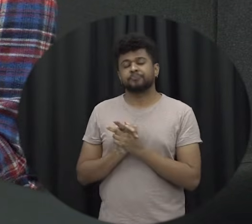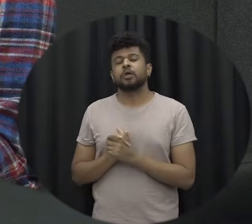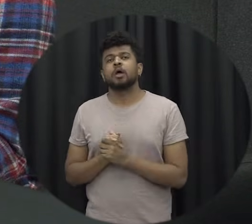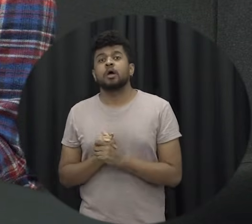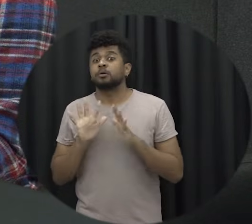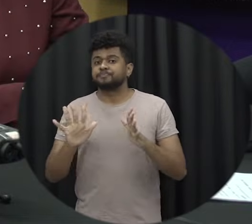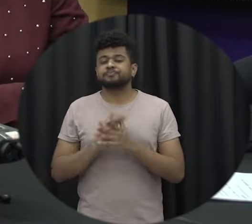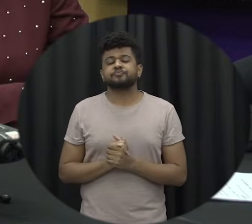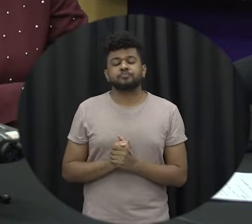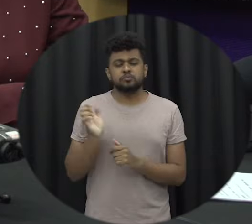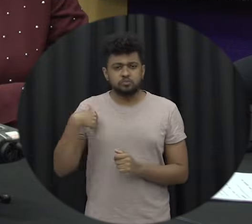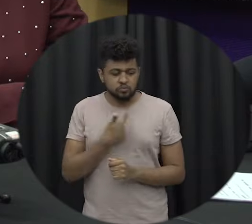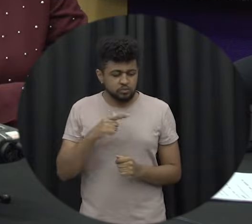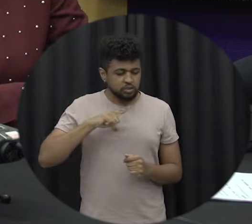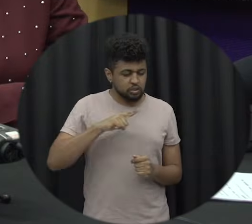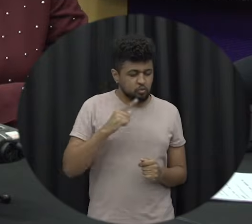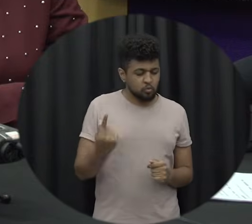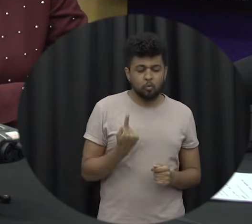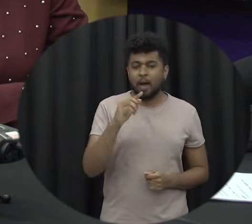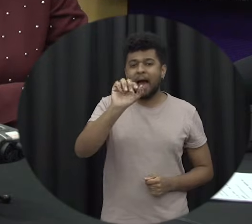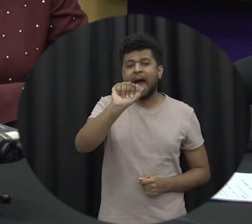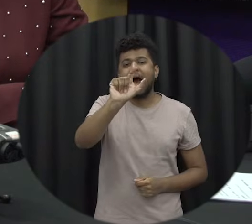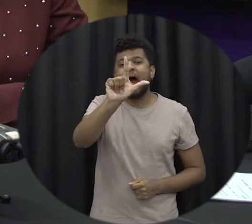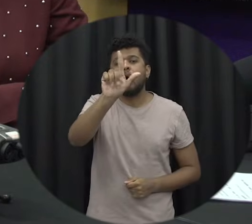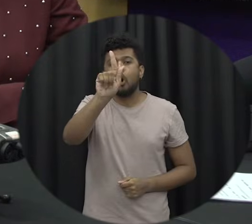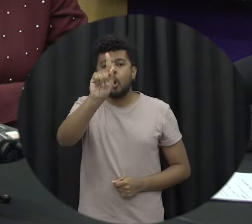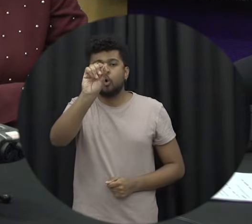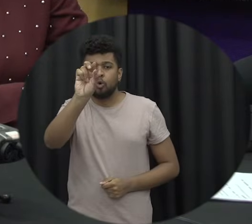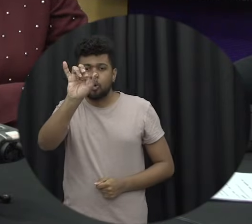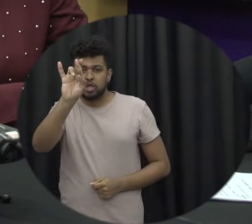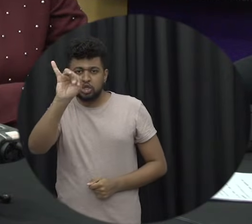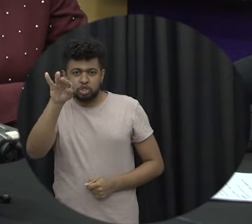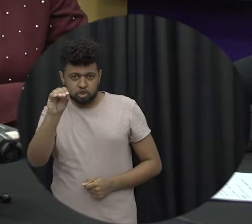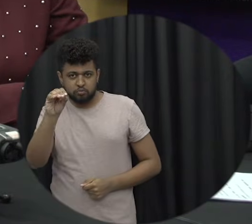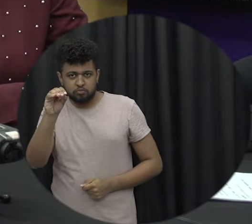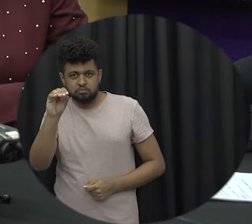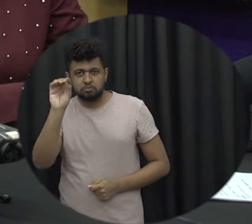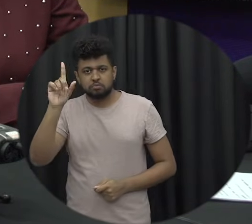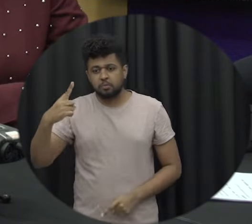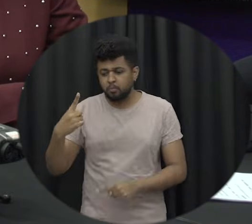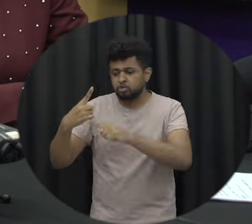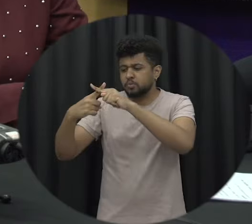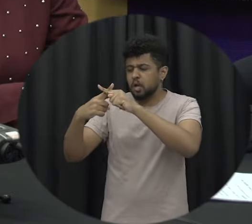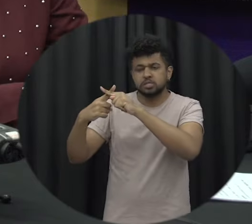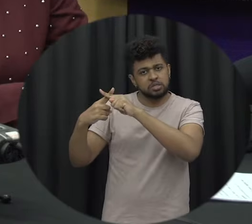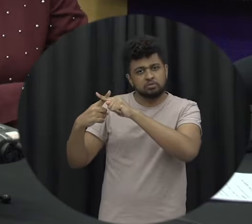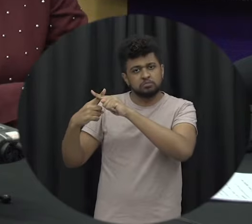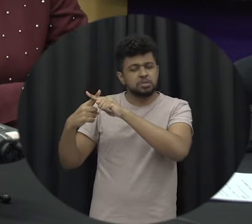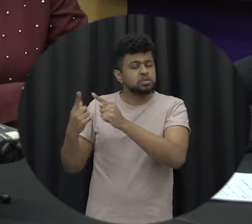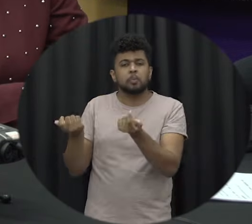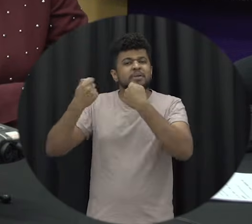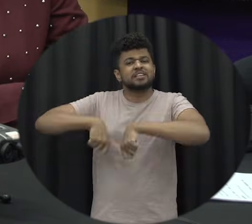para resolver a multiplicação, né? E que é muito bom esse algoritmo, realmente. Se eu precisar fazer contas de multiplicação com números